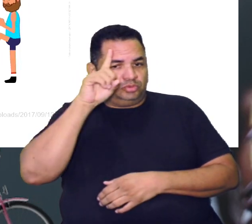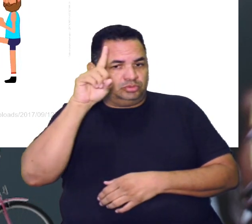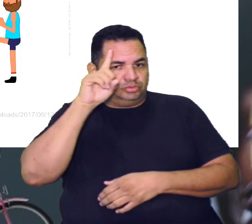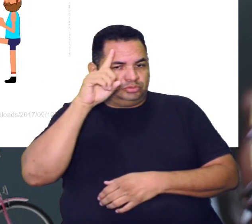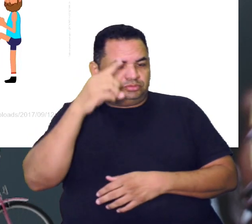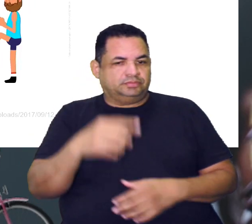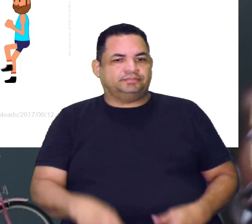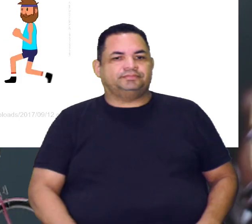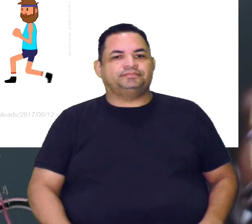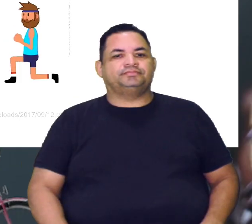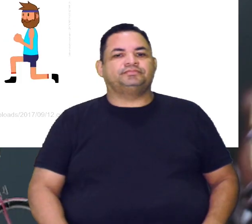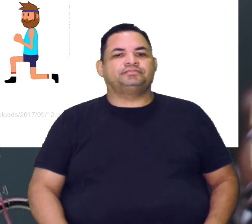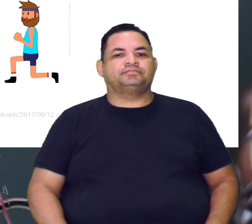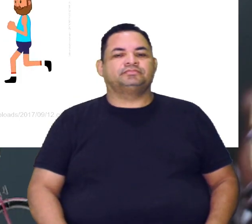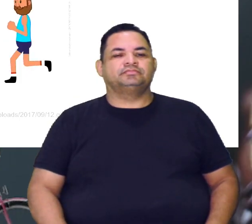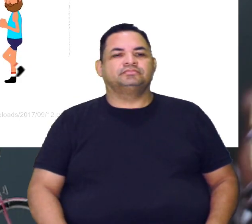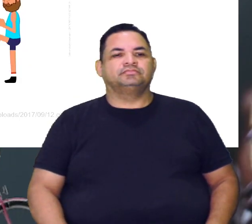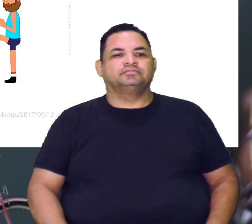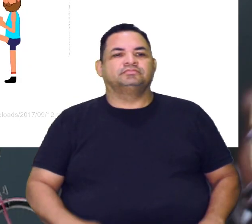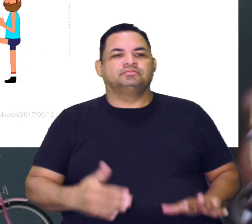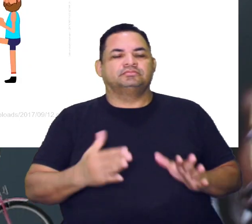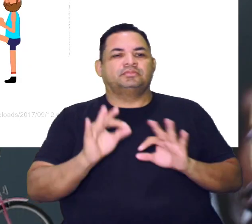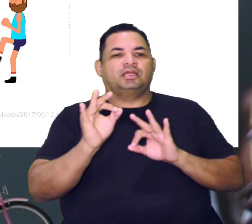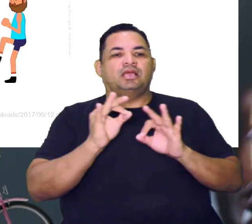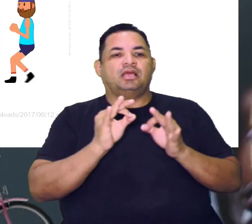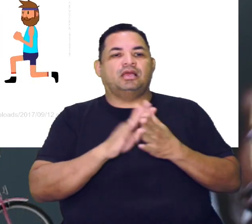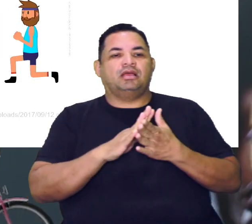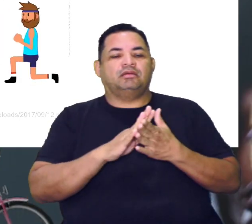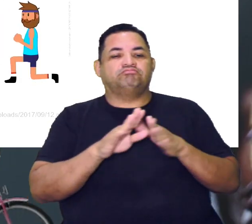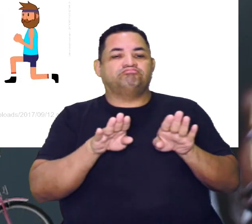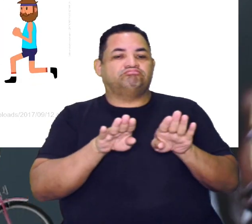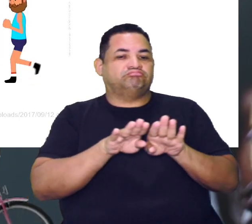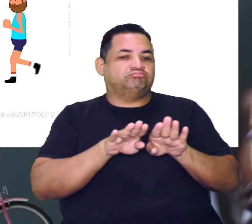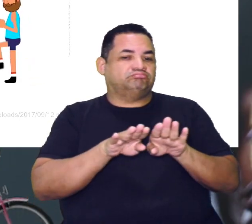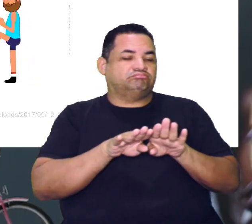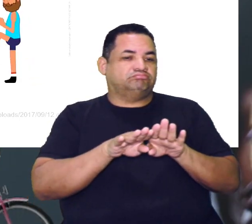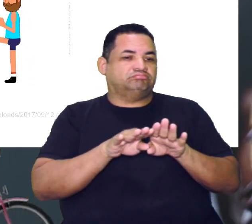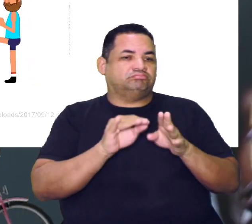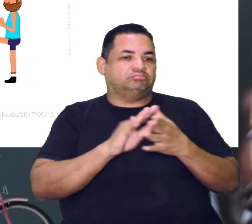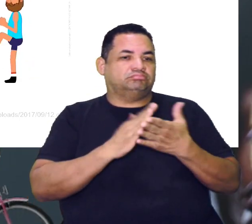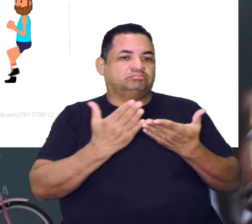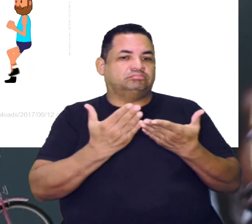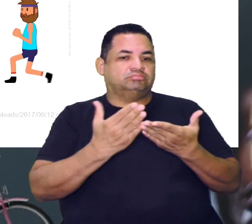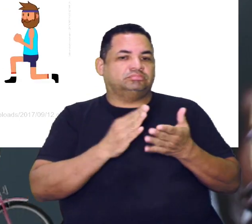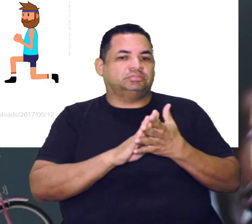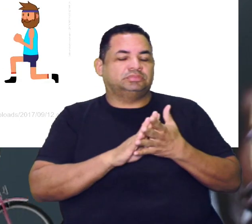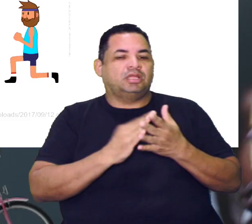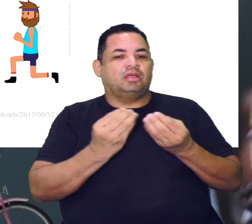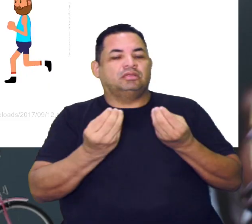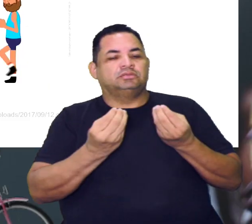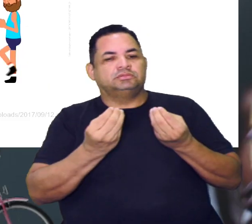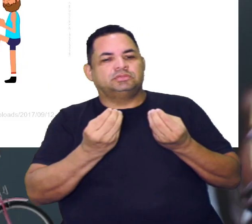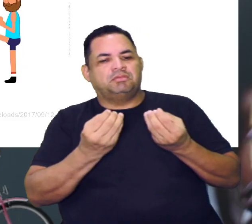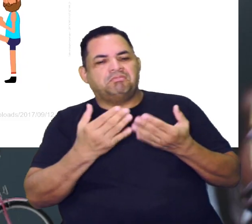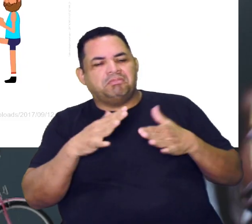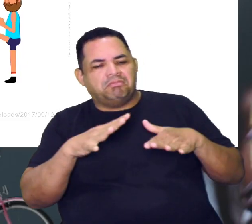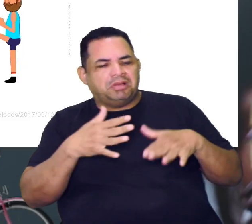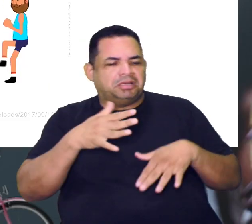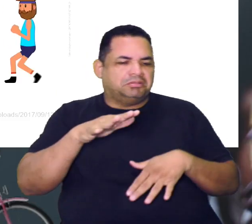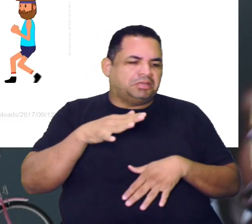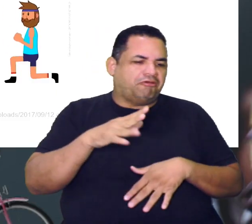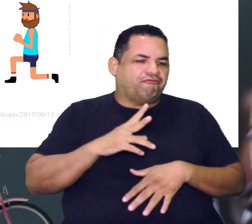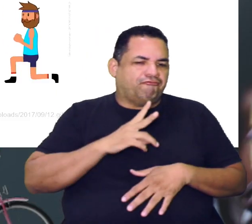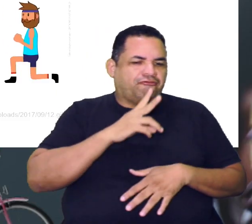mencionar para vocês. E aí eu vou levar em conta também a questão da intensidade desse exercício, se esse exercício é leve,